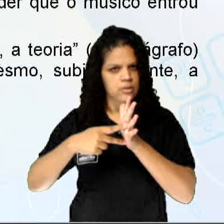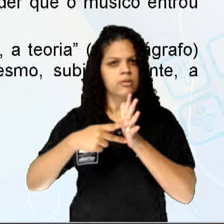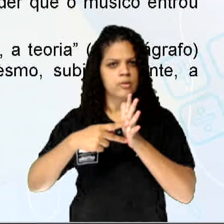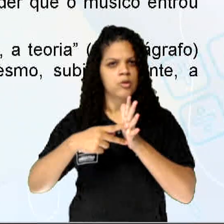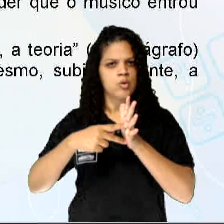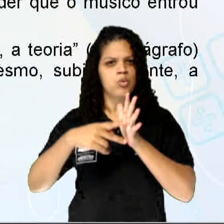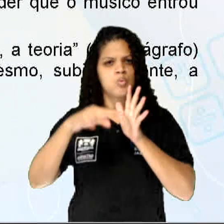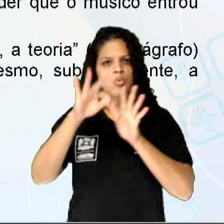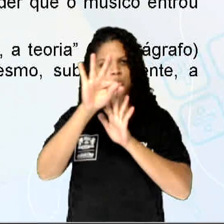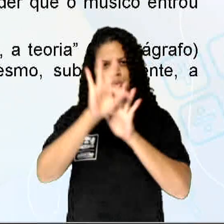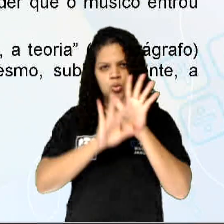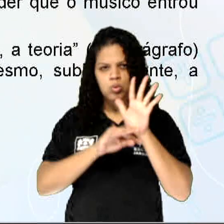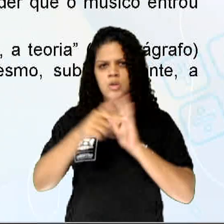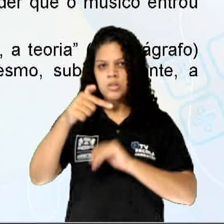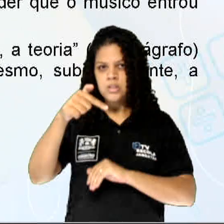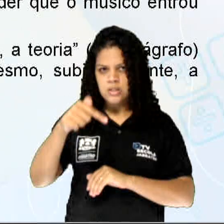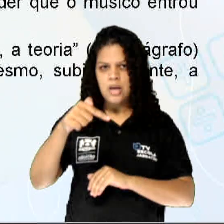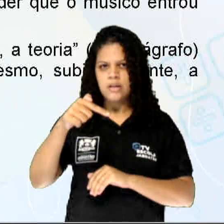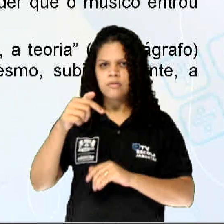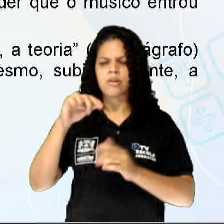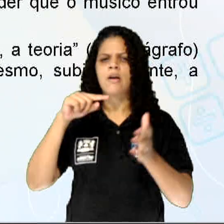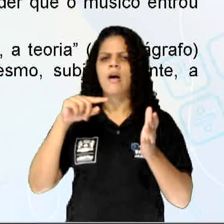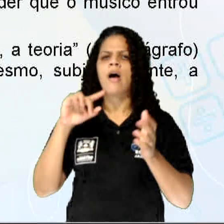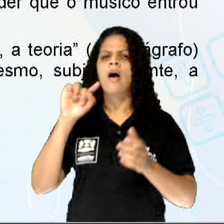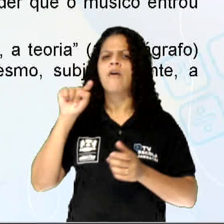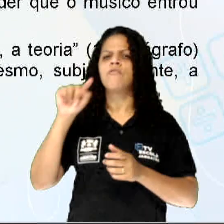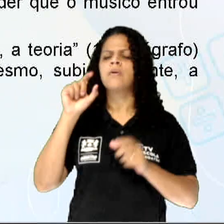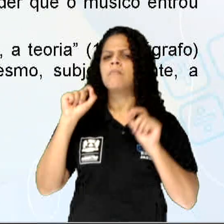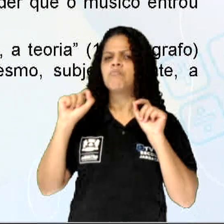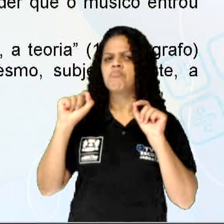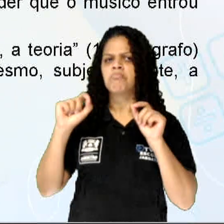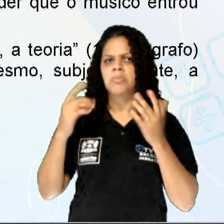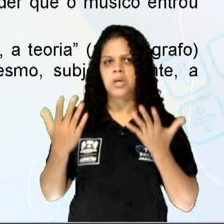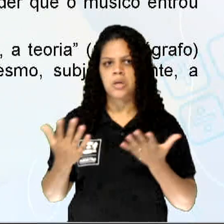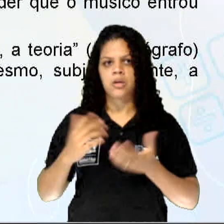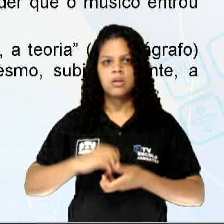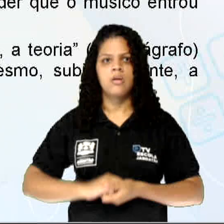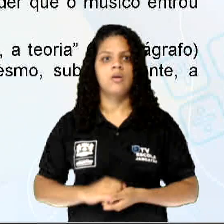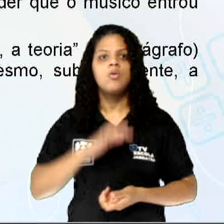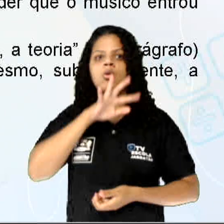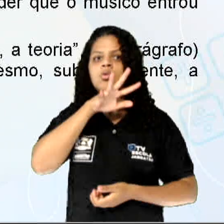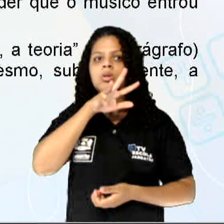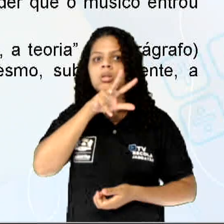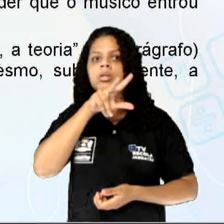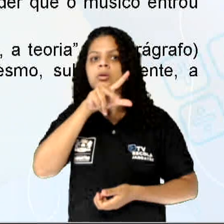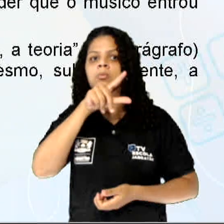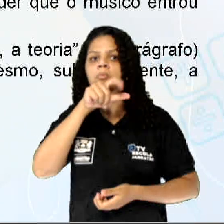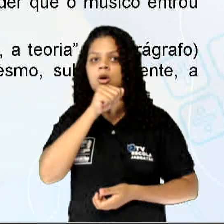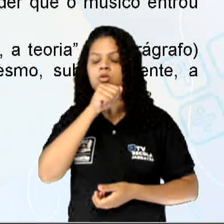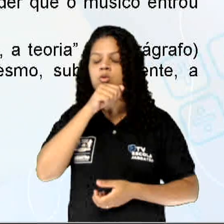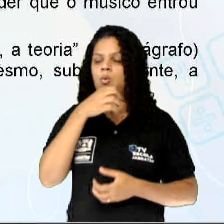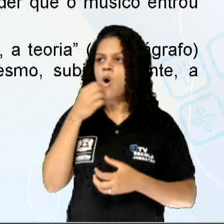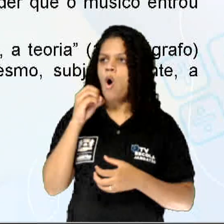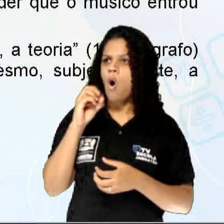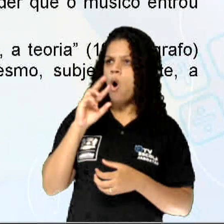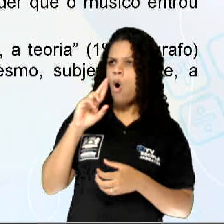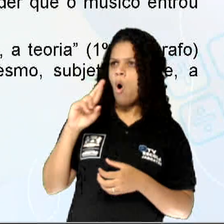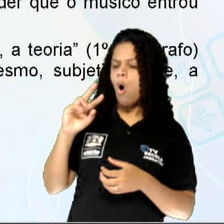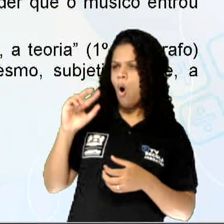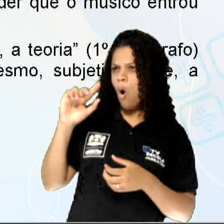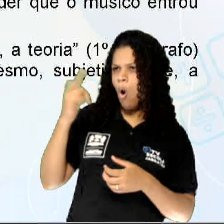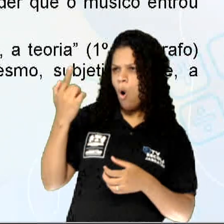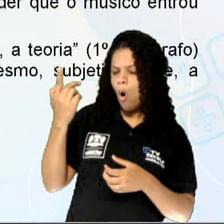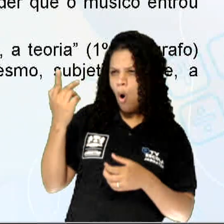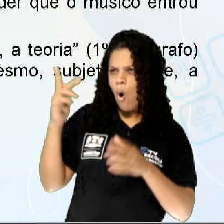afirmar que, em "os bichos todos deram um ó de consternação" no quinto